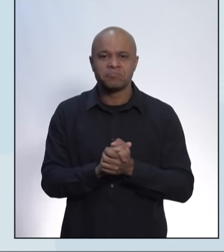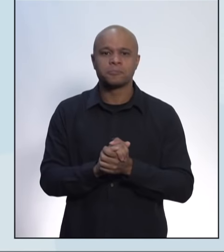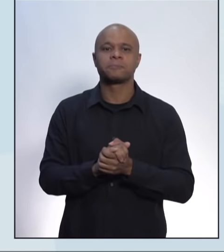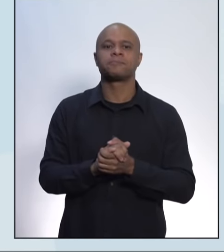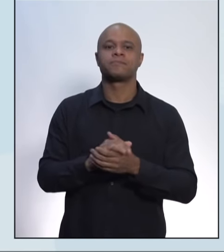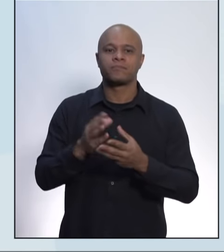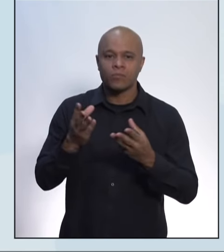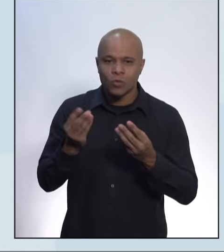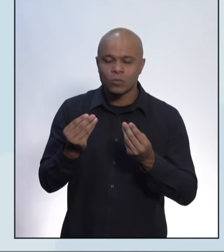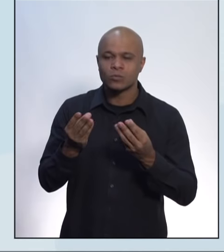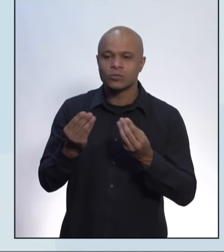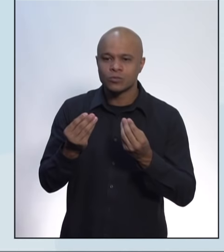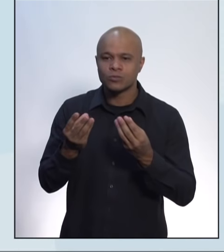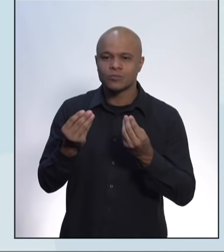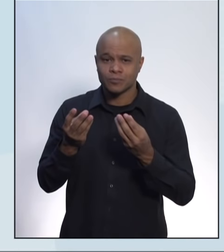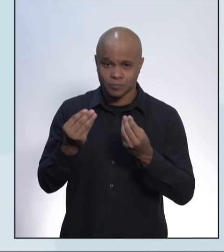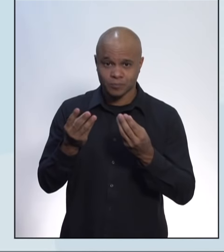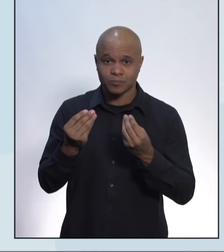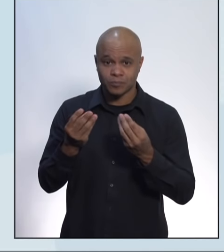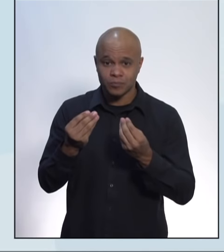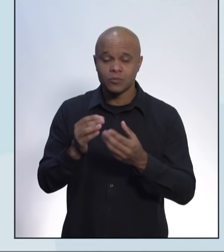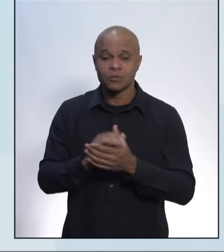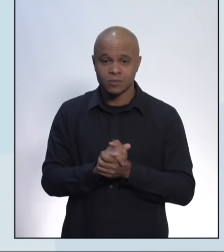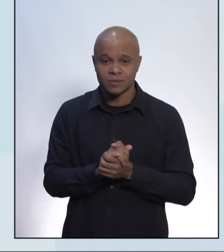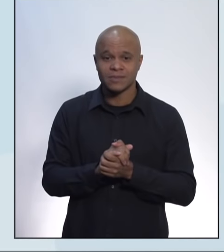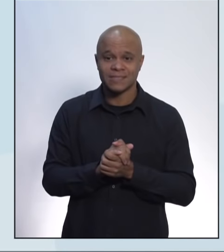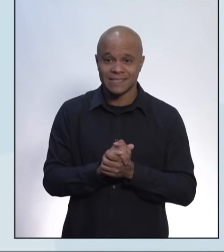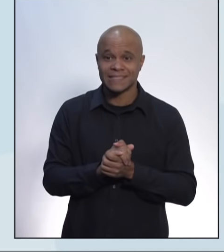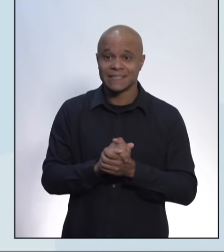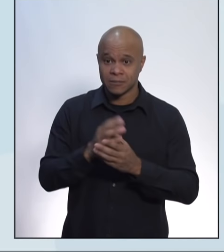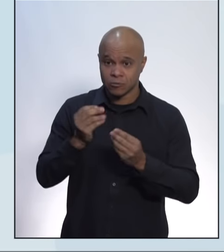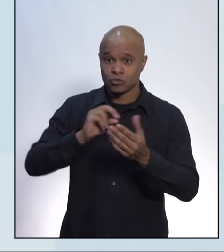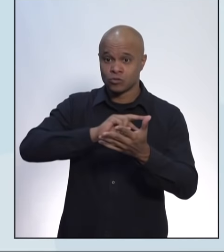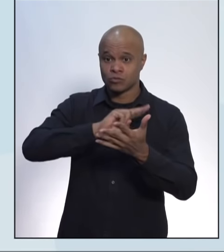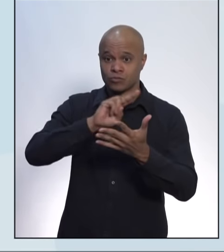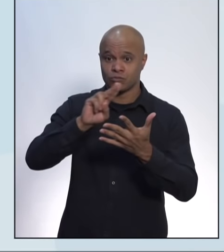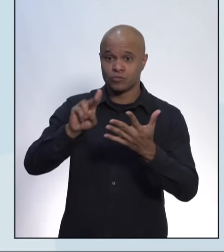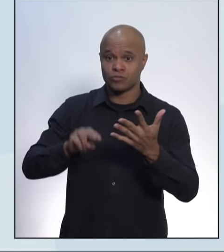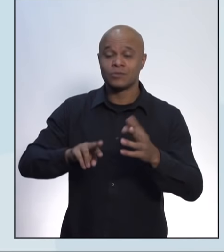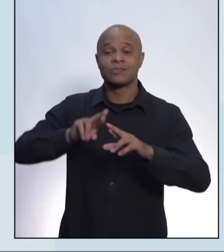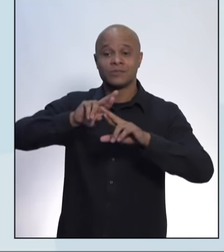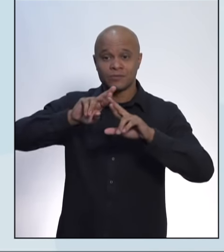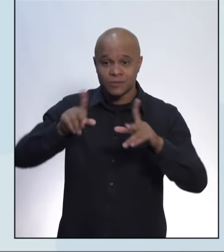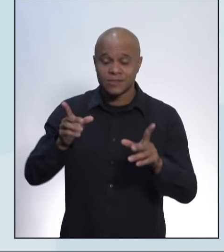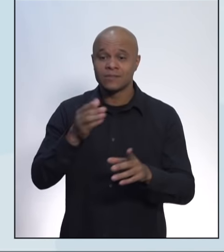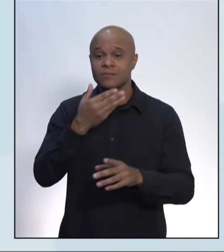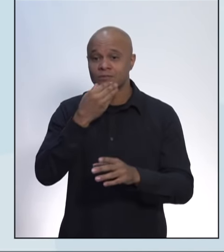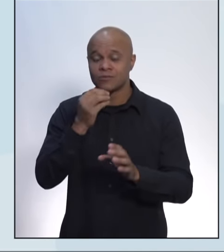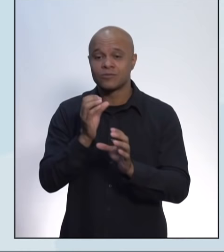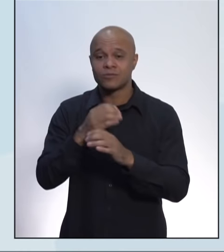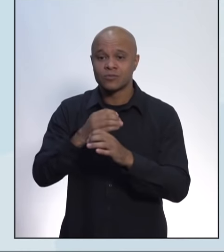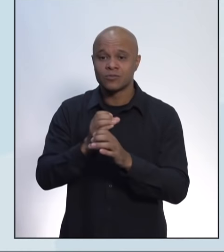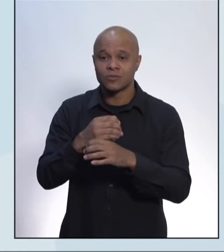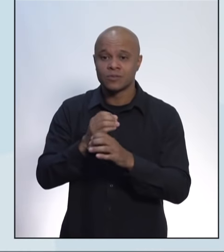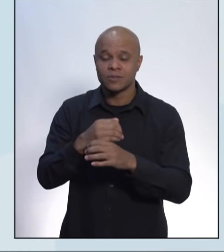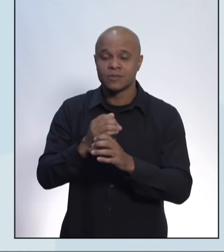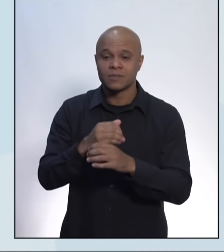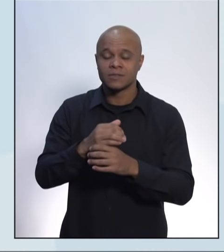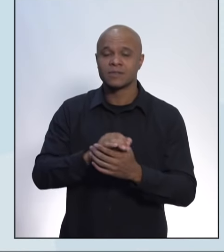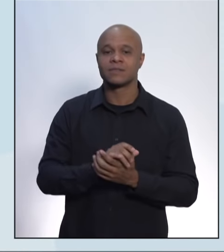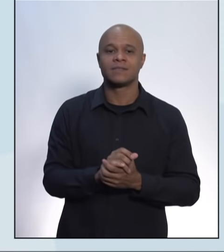muito tem muito de ar tem muito tipos diferentes de cientistas who stood